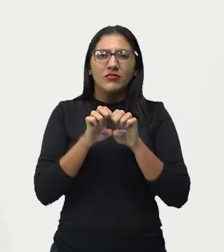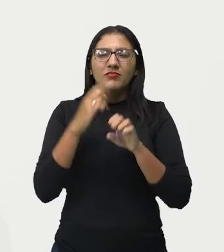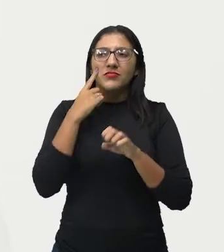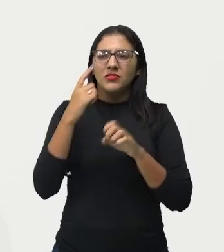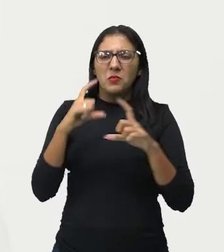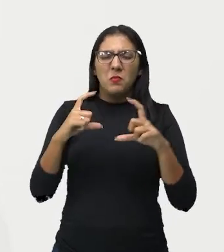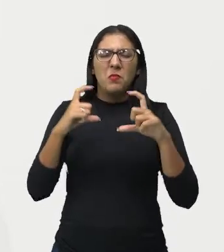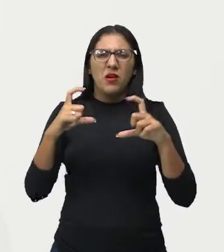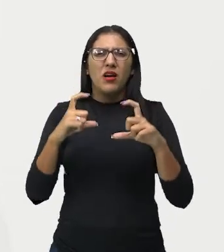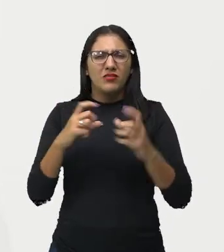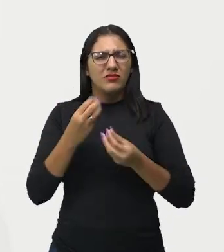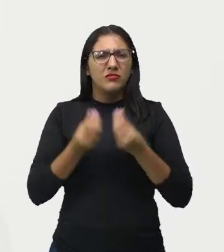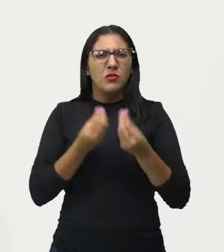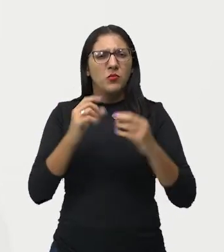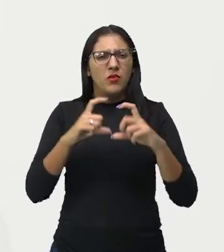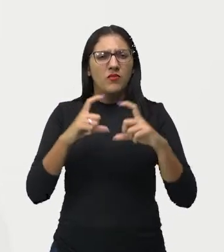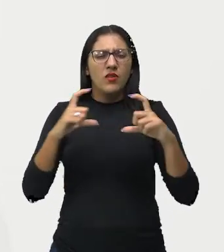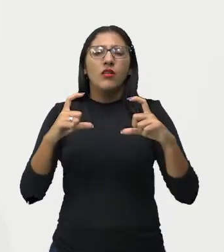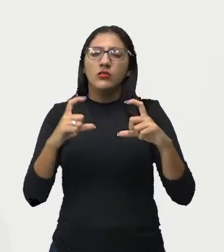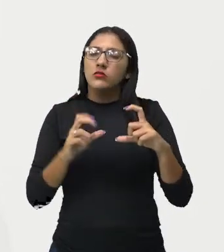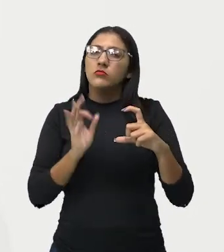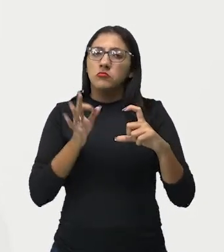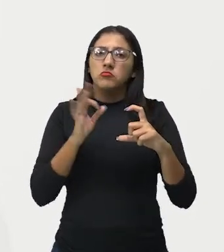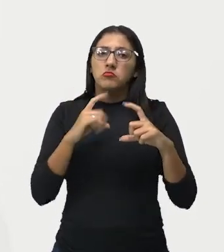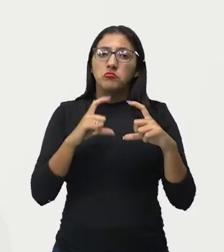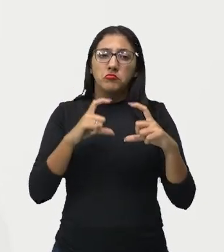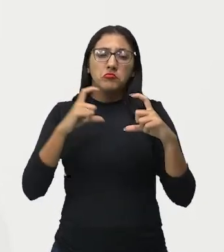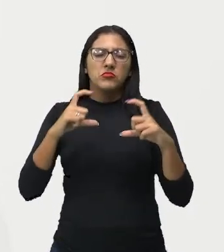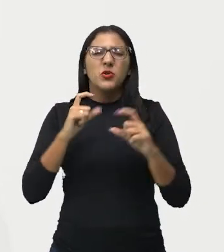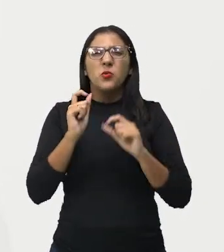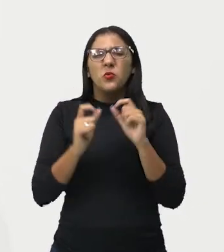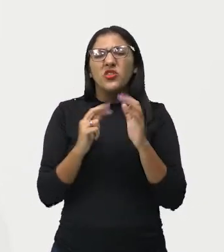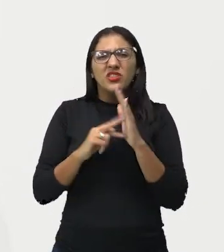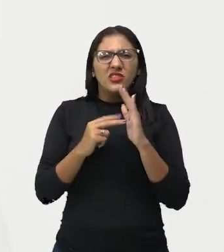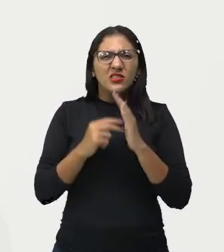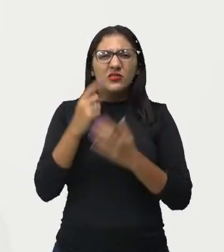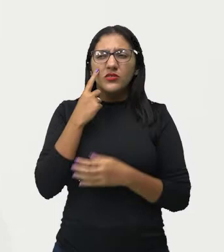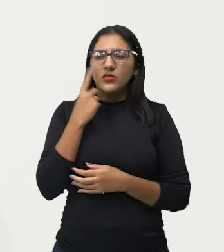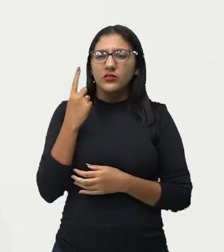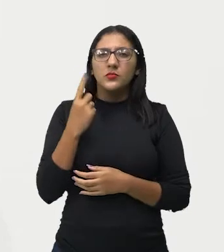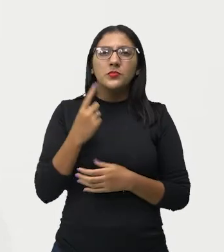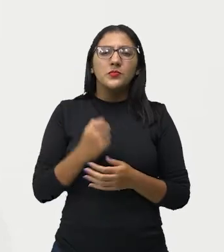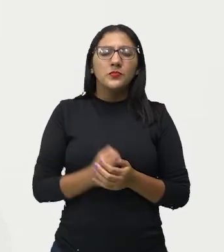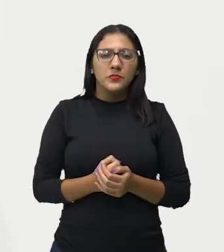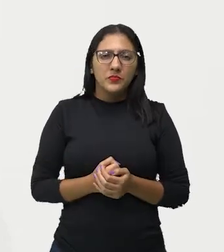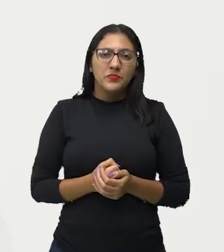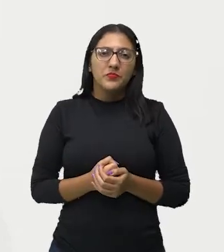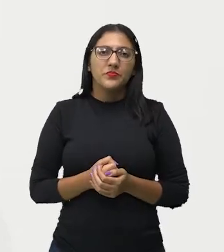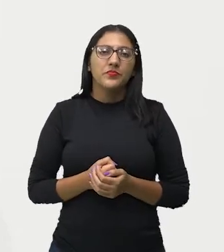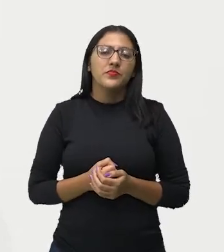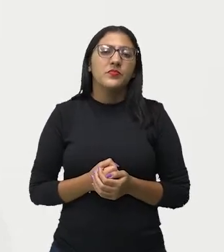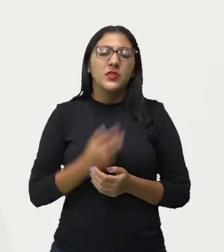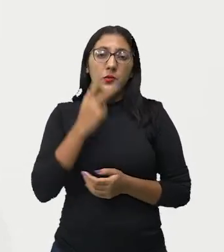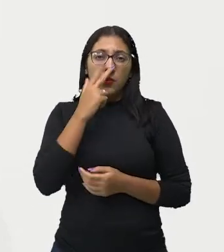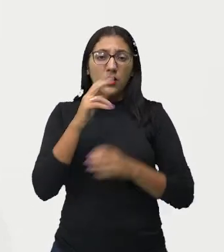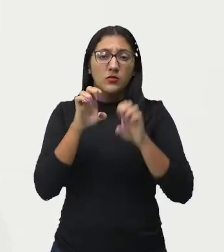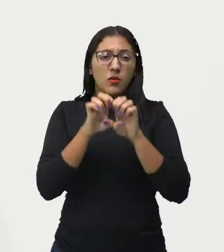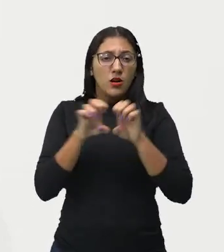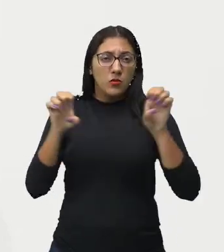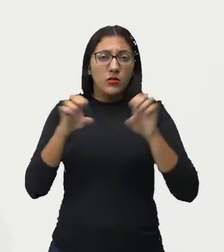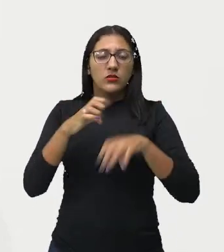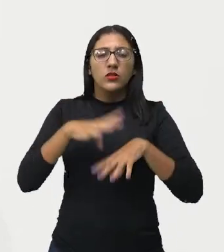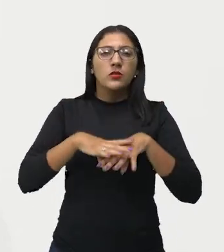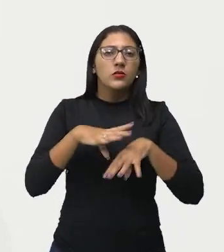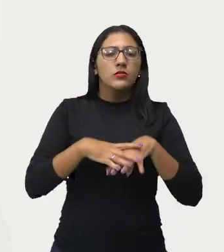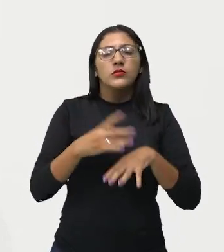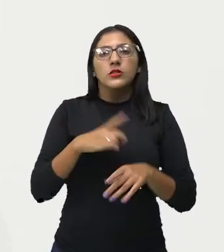Sim, fórmula, professor. Sim, alunos, uma fórmula. O que é uma fórmula, né? Ela é uma equação